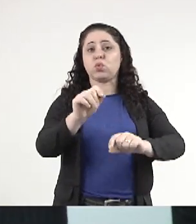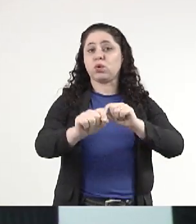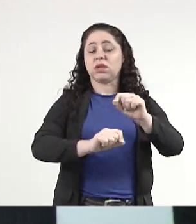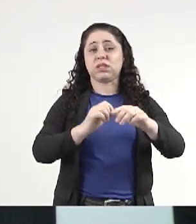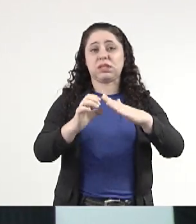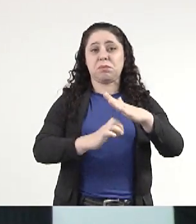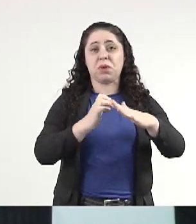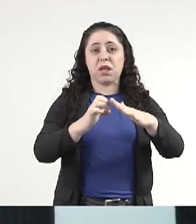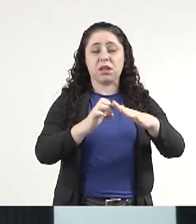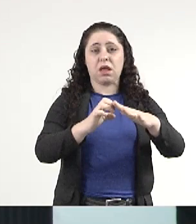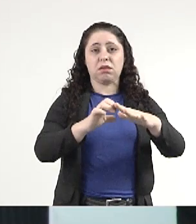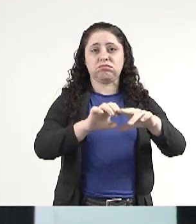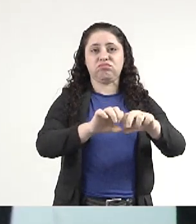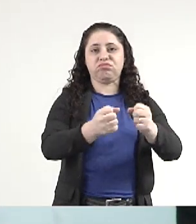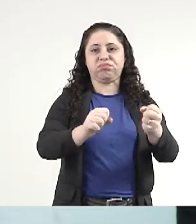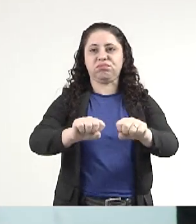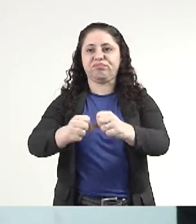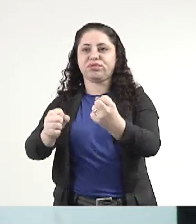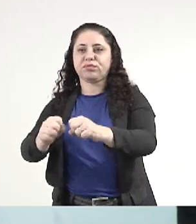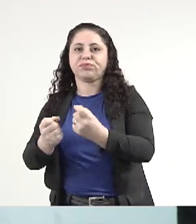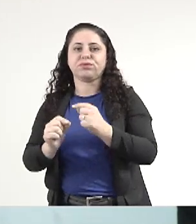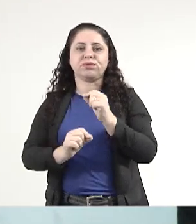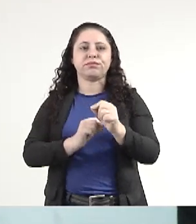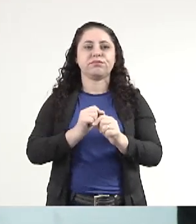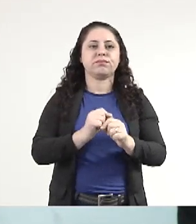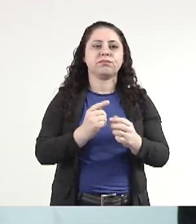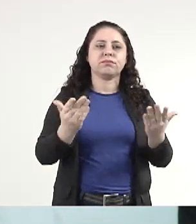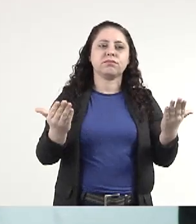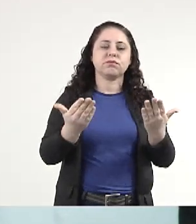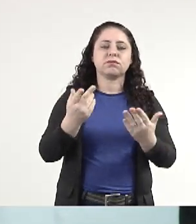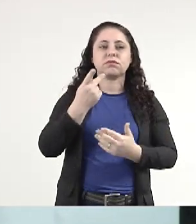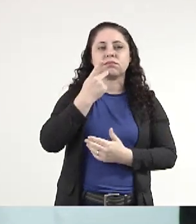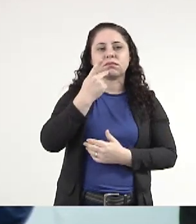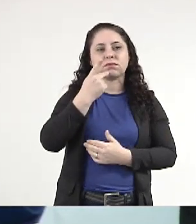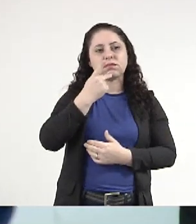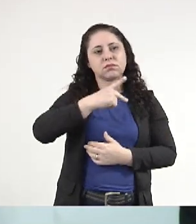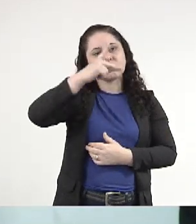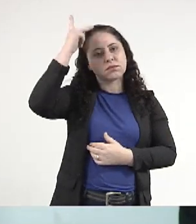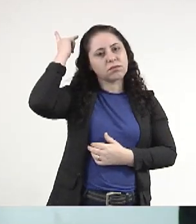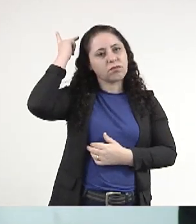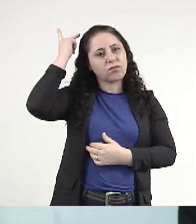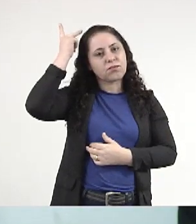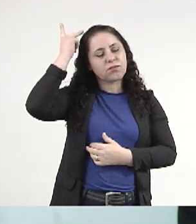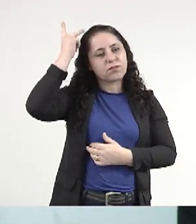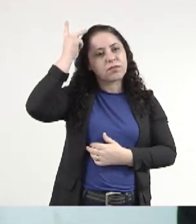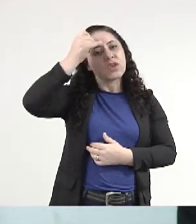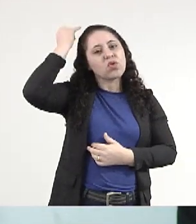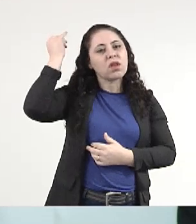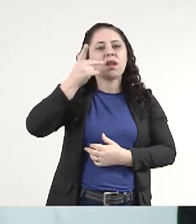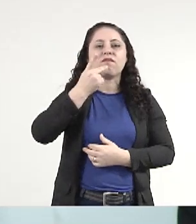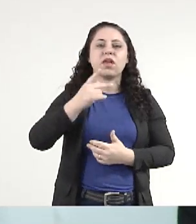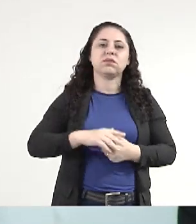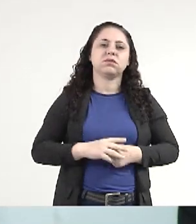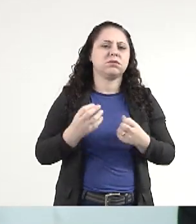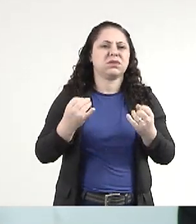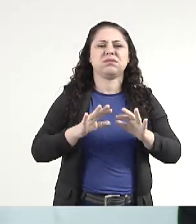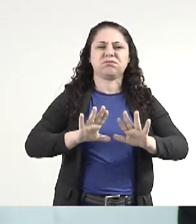estatais brasileiras. E eu deixo aqui, deputado Júnior Mock, não quero ficar falando dessas coisas aí,